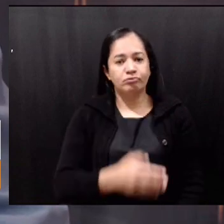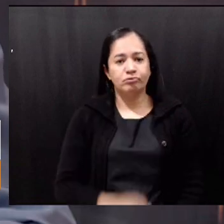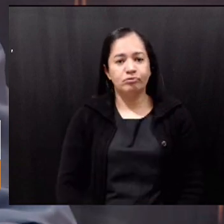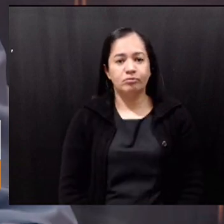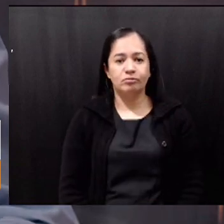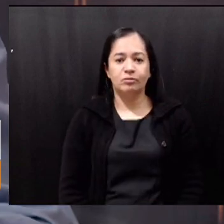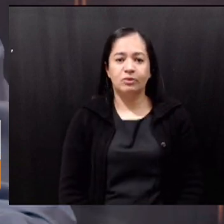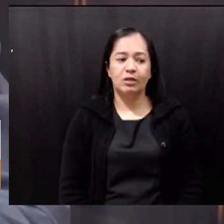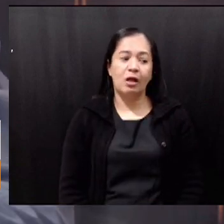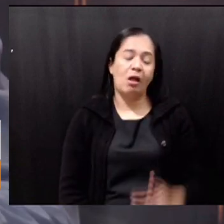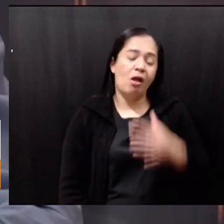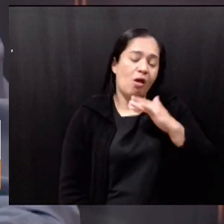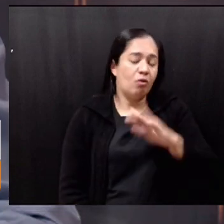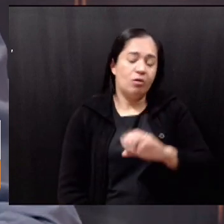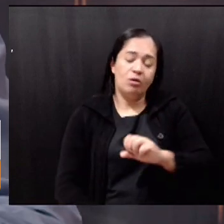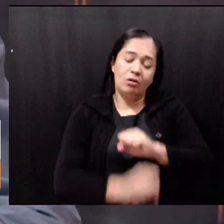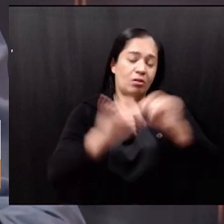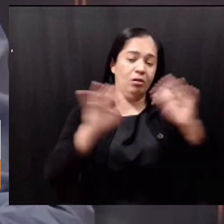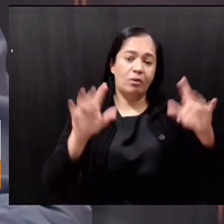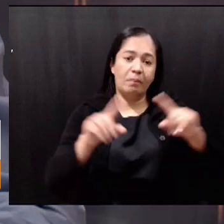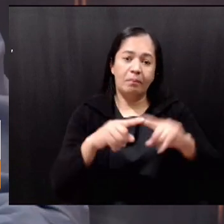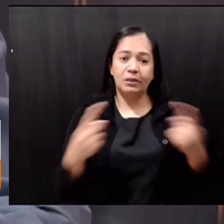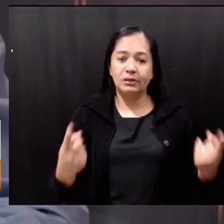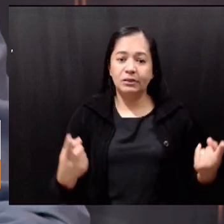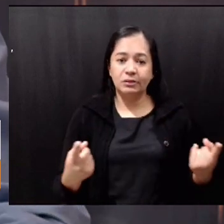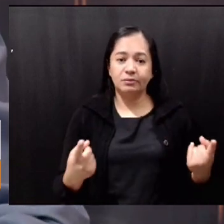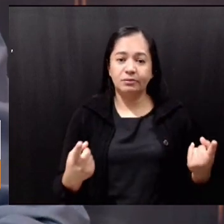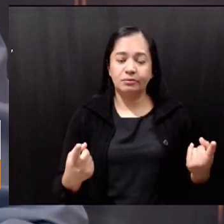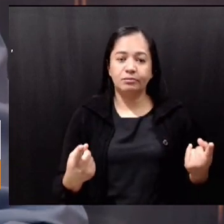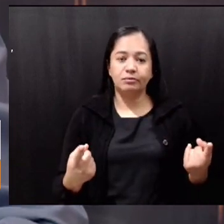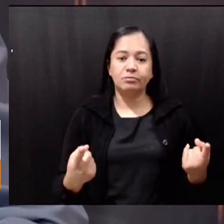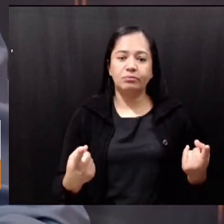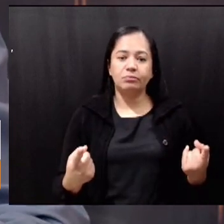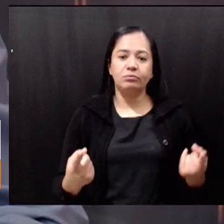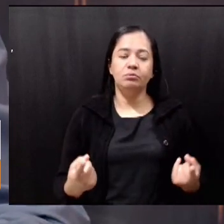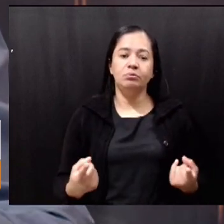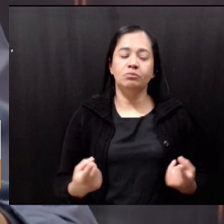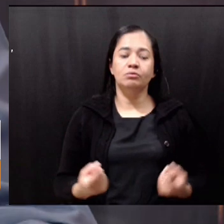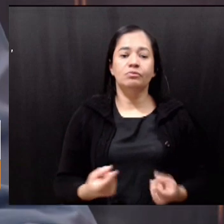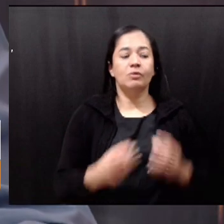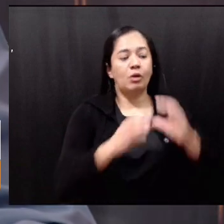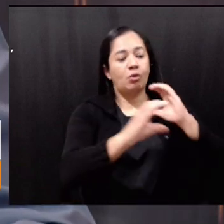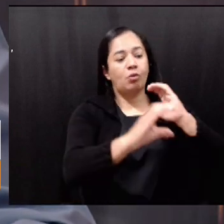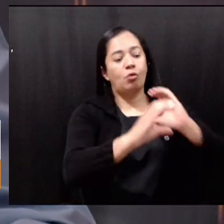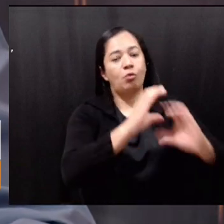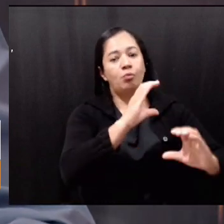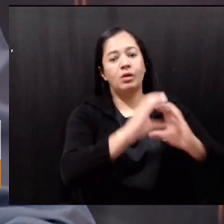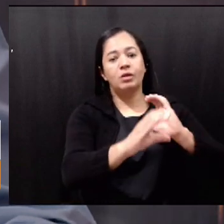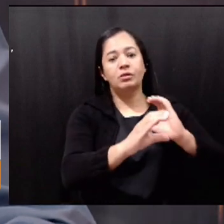não, mas vai ser uma comunicação menos,